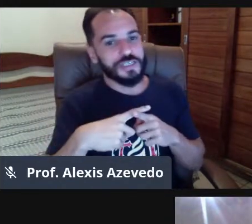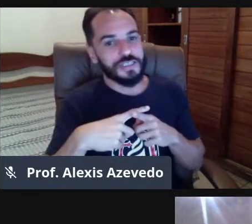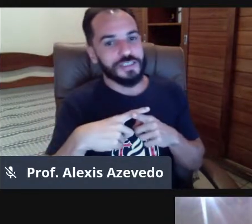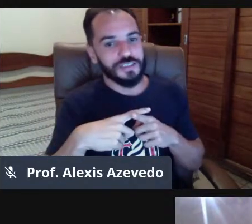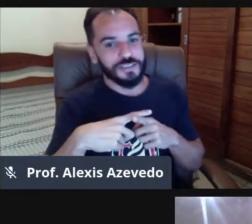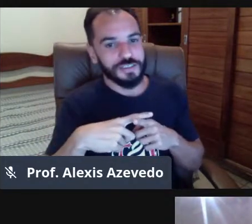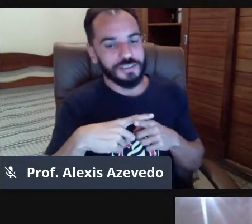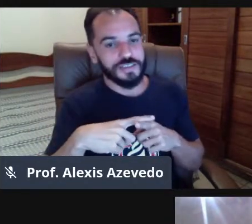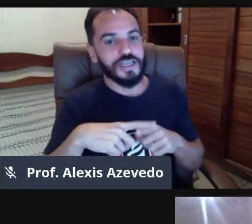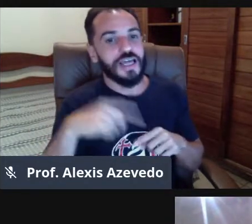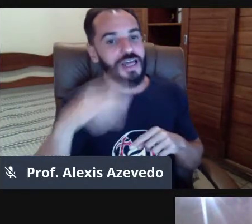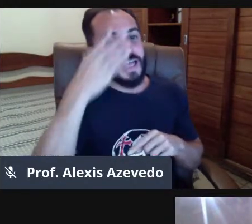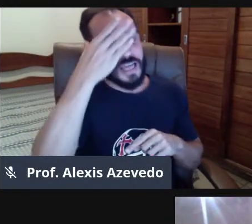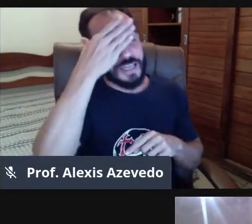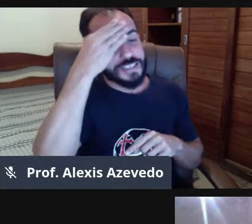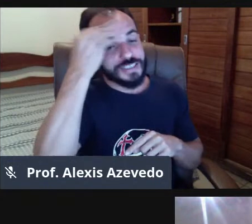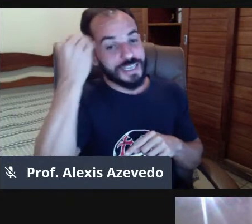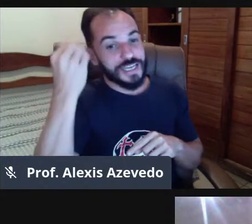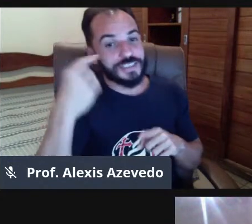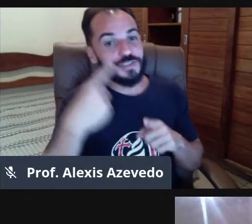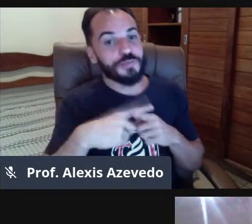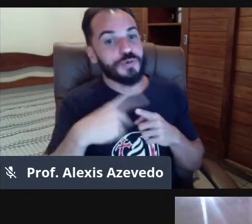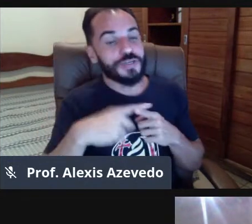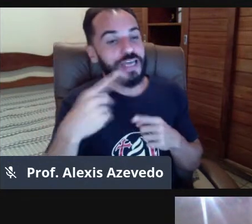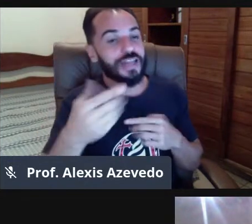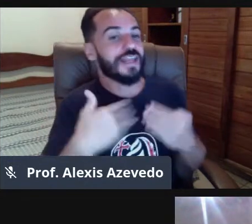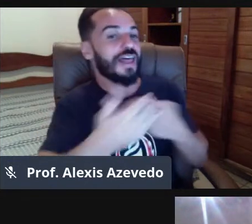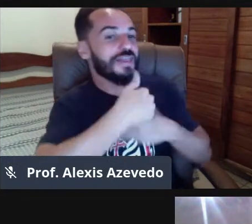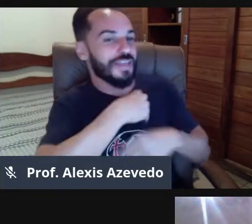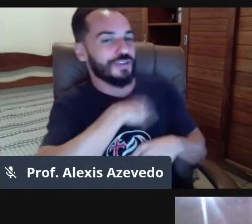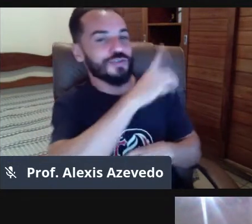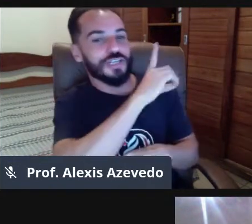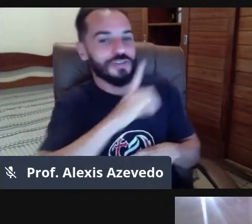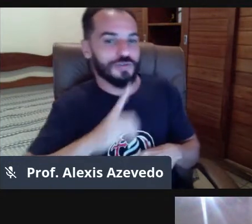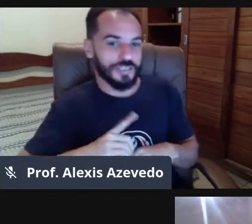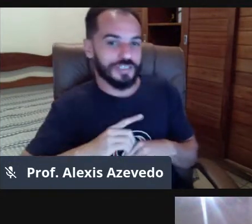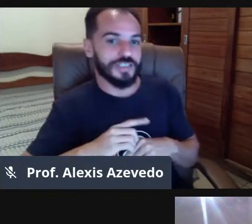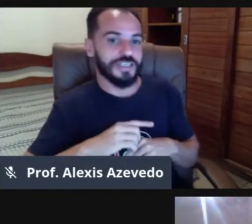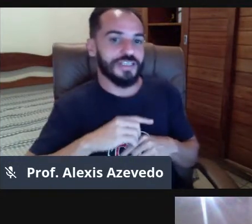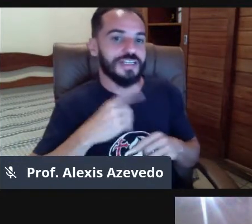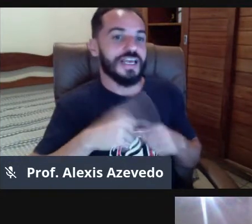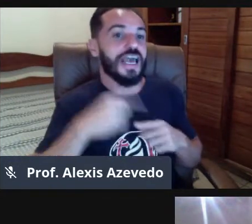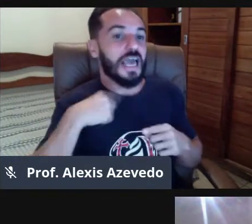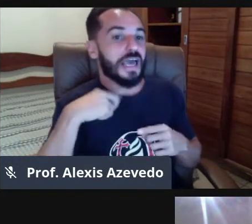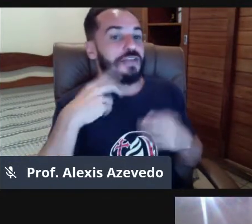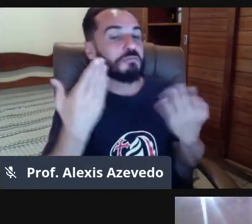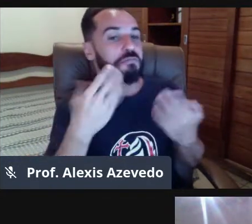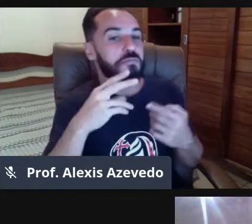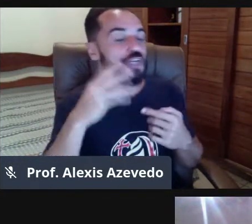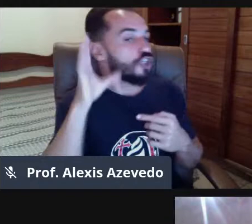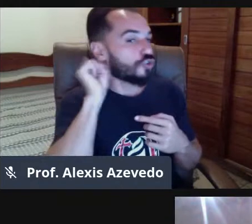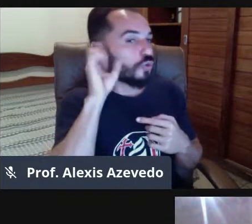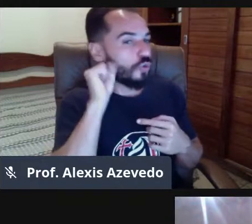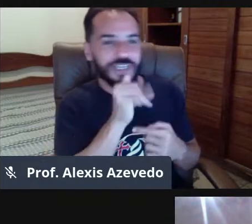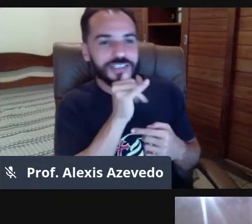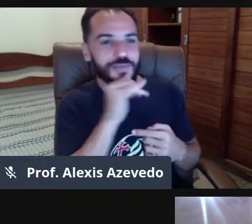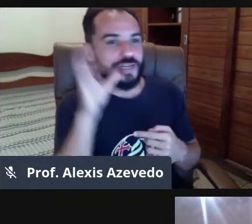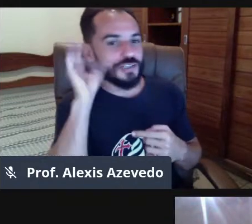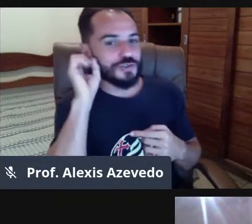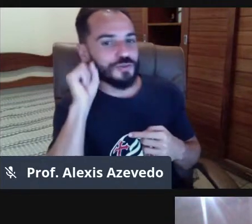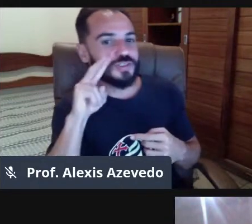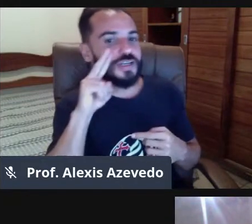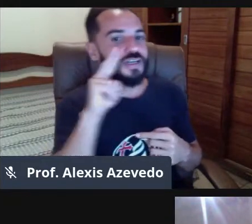assim, eu esqueço que a gente está em modo remoto, que tem um barulho, um burbulinho, vou lá fora ver, é um tanto de gente que está